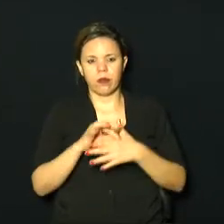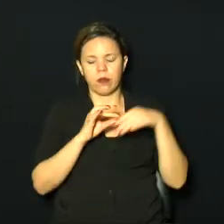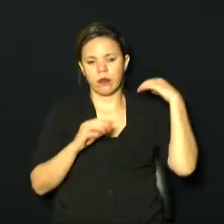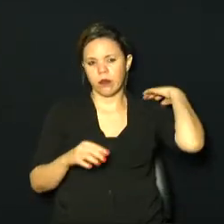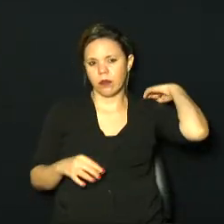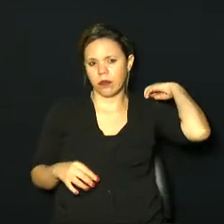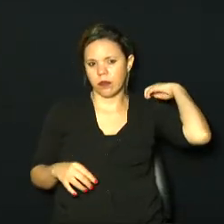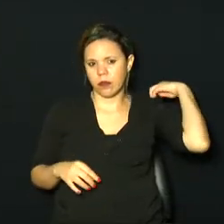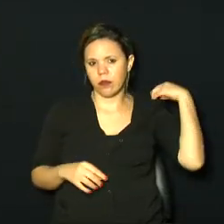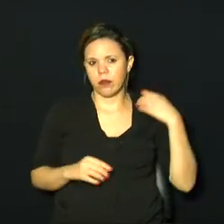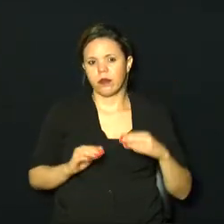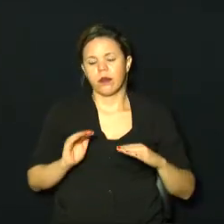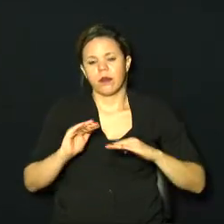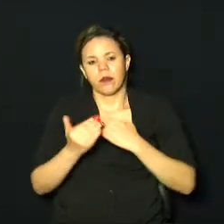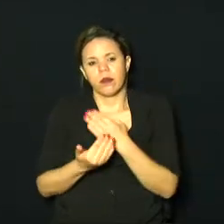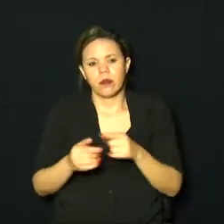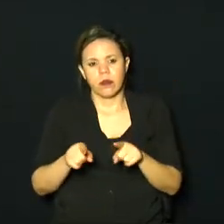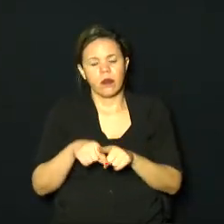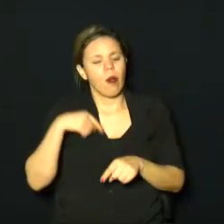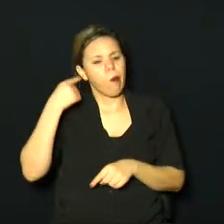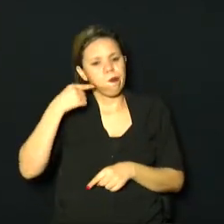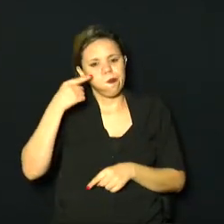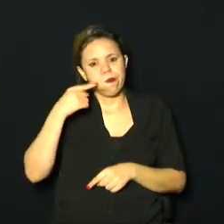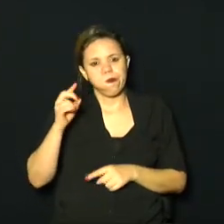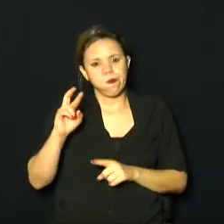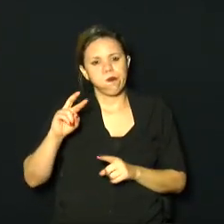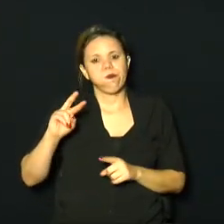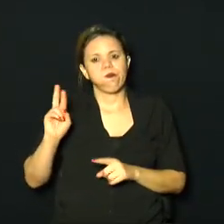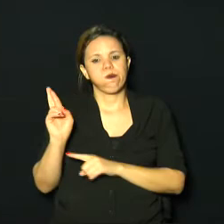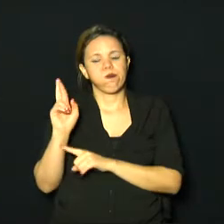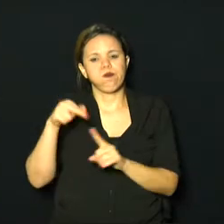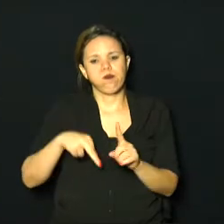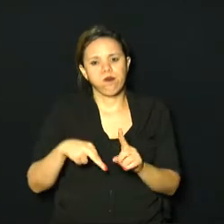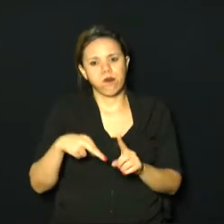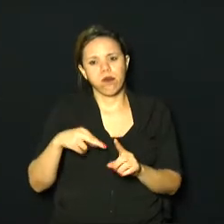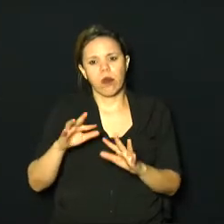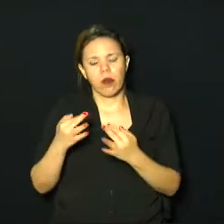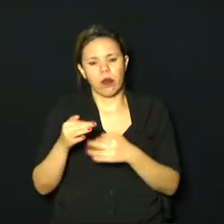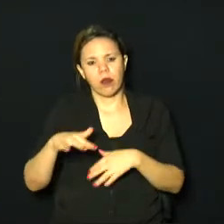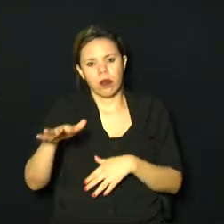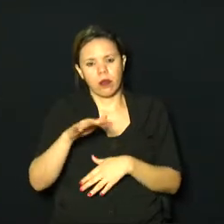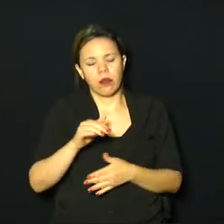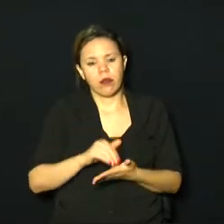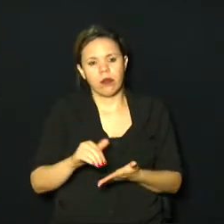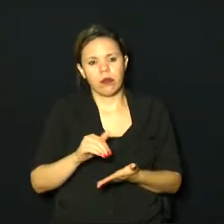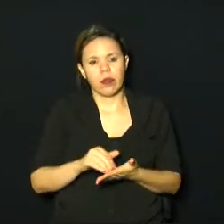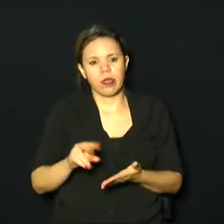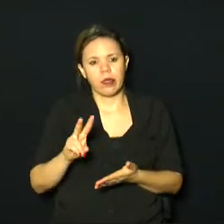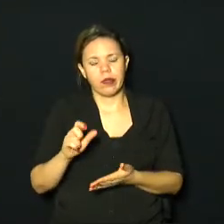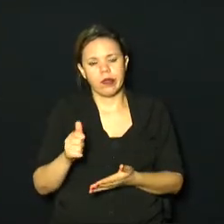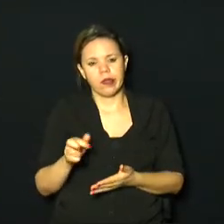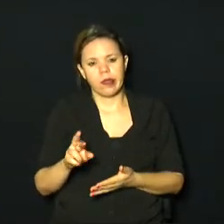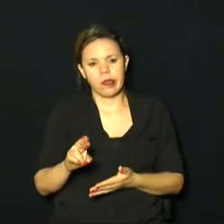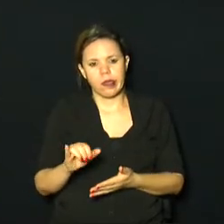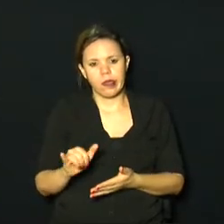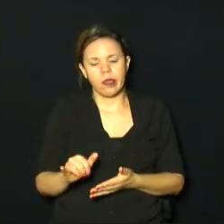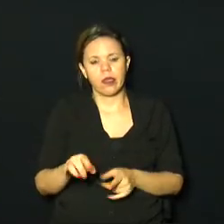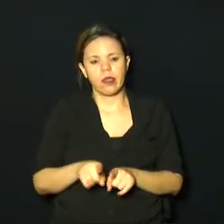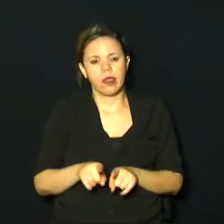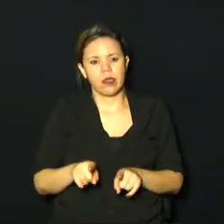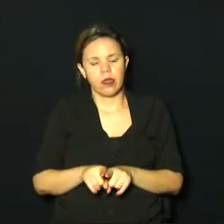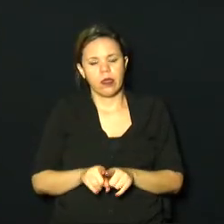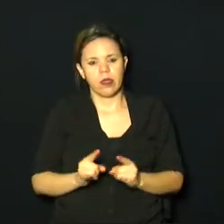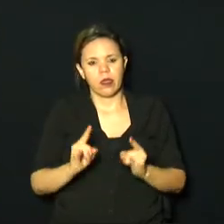ocupação e o advogado representante das famílias. Local, gabinete do secretário Vanderlei Almeida, Paço